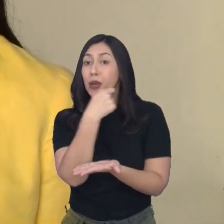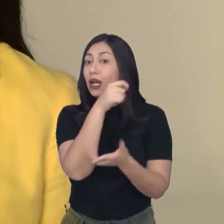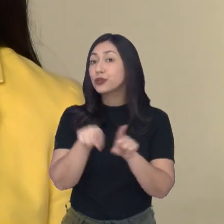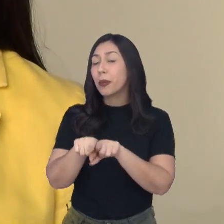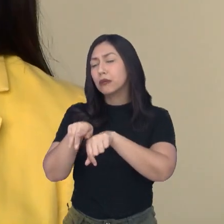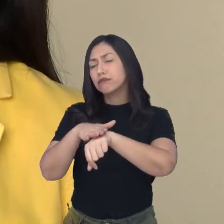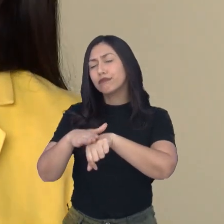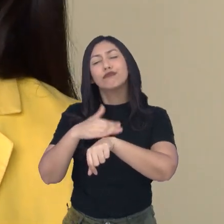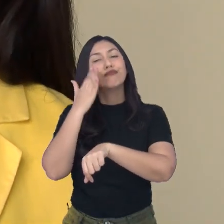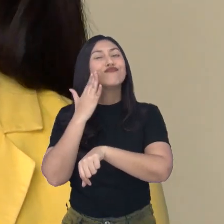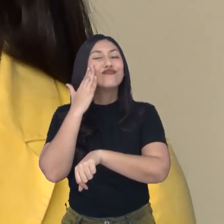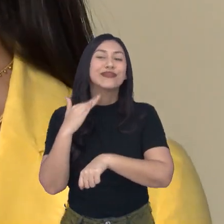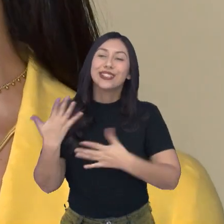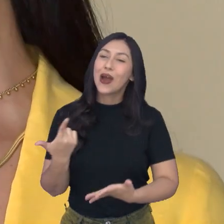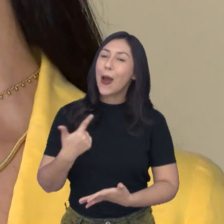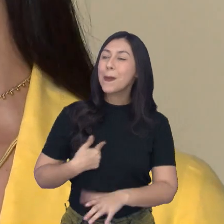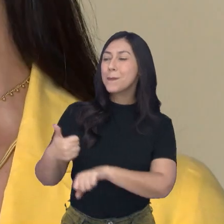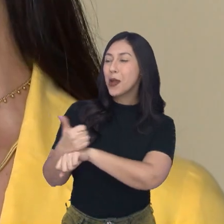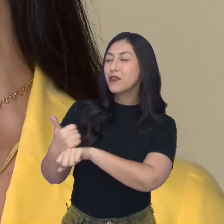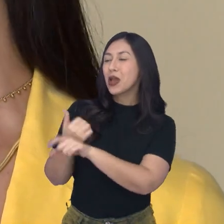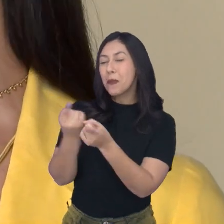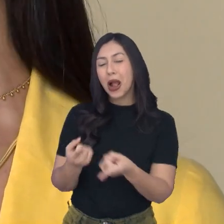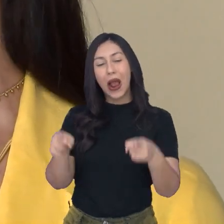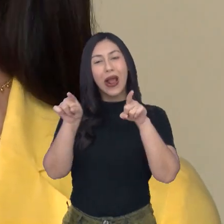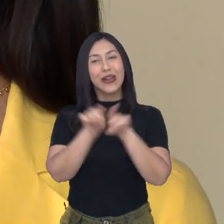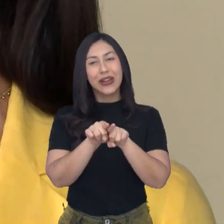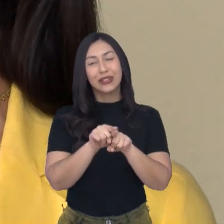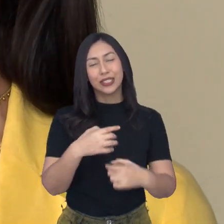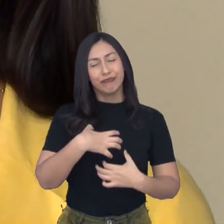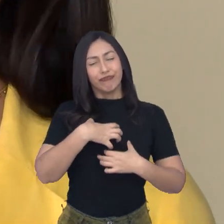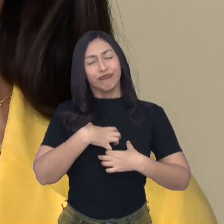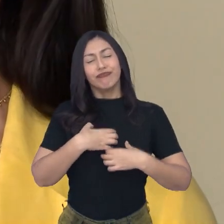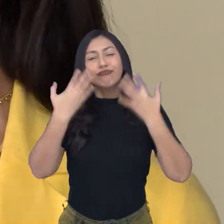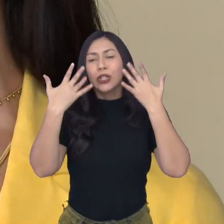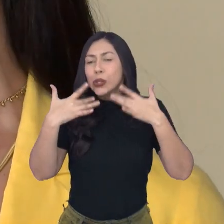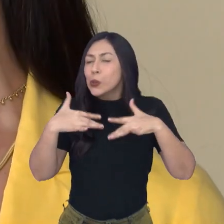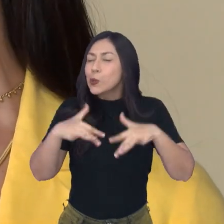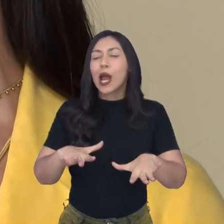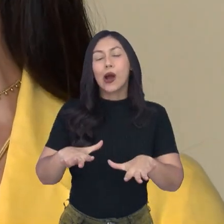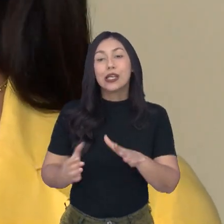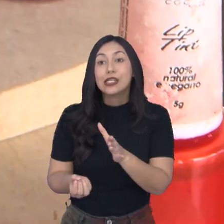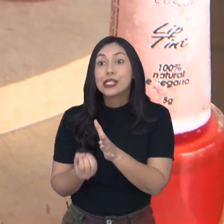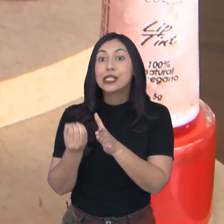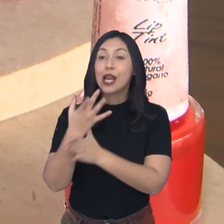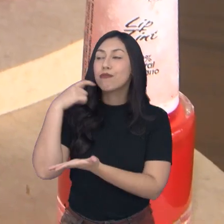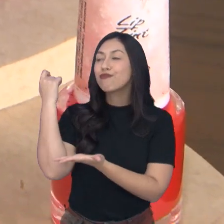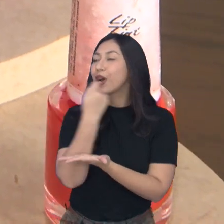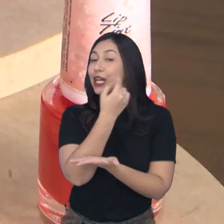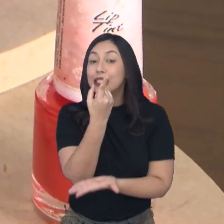Eu, como farmacêutica, juntei minha profissão com a minha essência, que são os naturais, e desenvolvi uma linha completa de maquiagem 100%